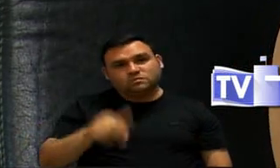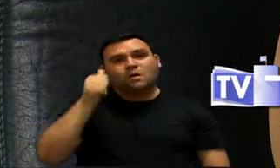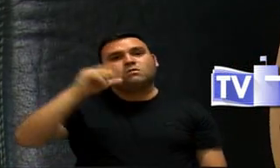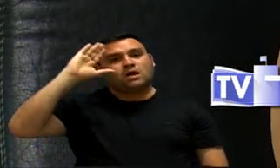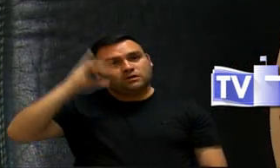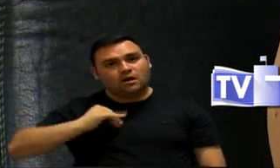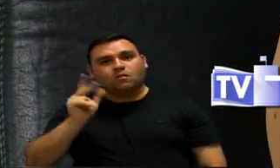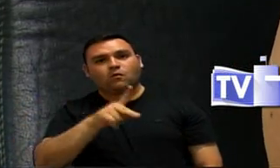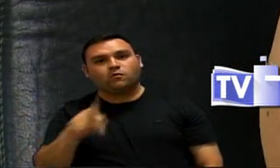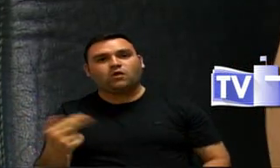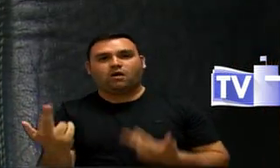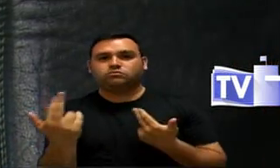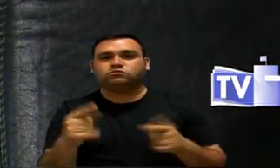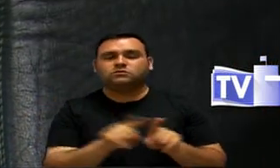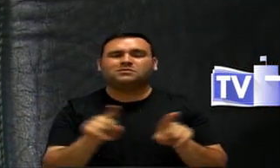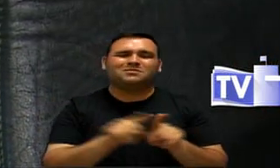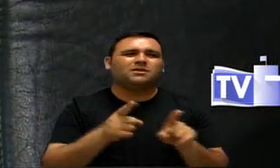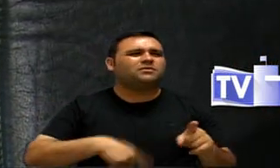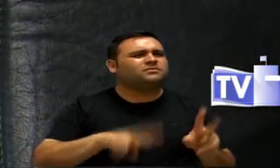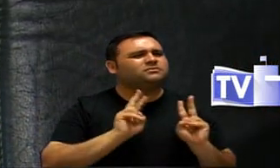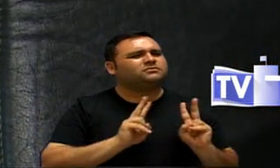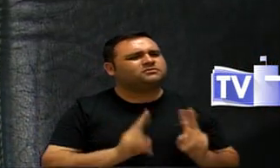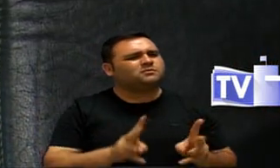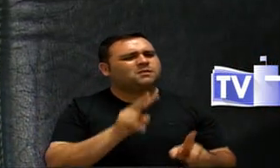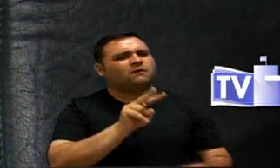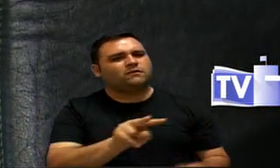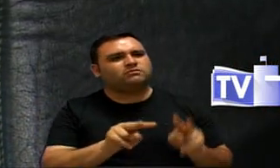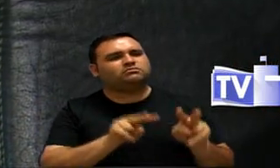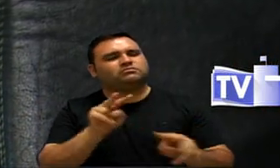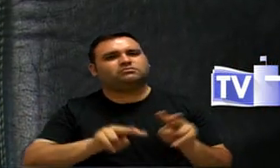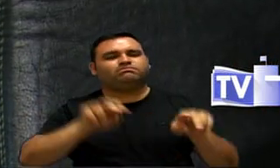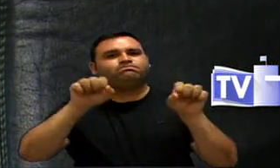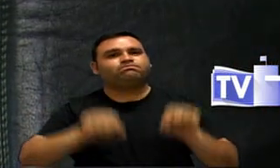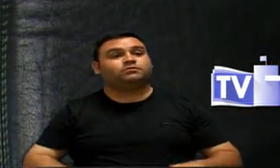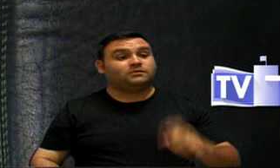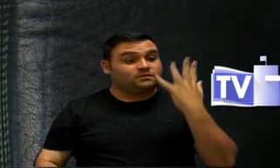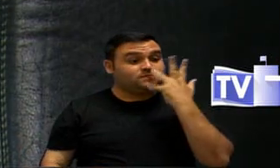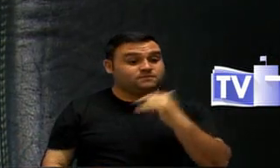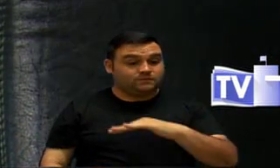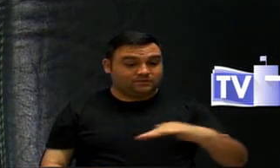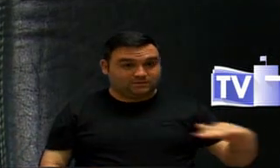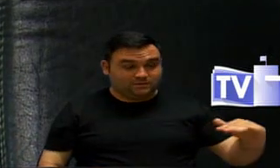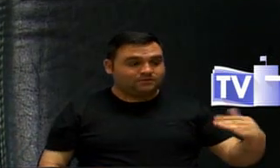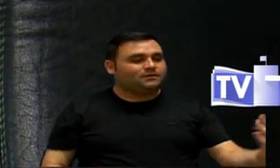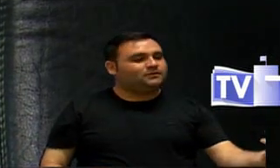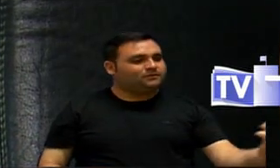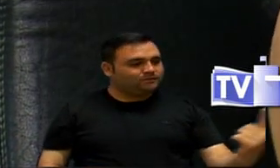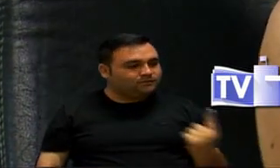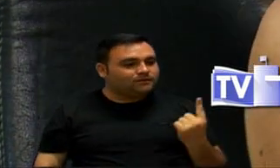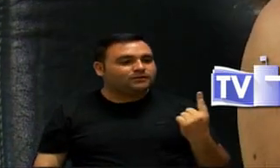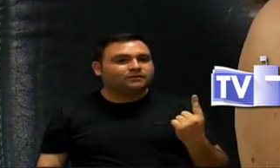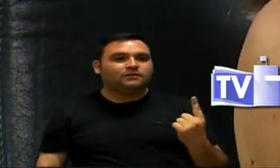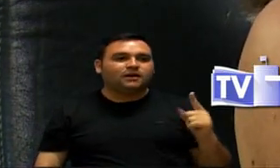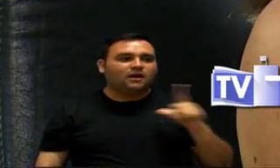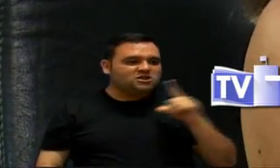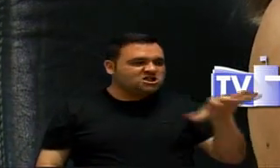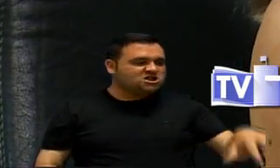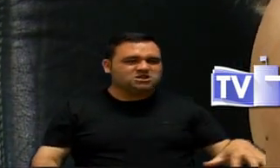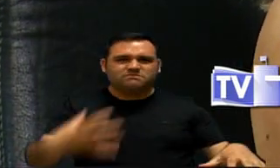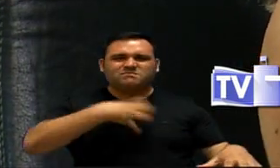professora também, nós sempre presenciamos. As crianças chegam para nós já